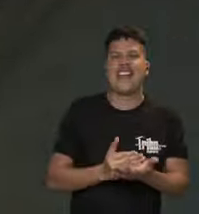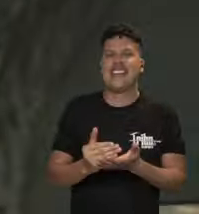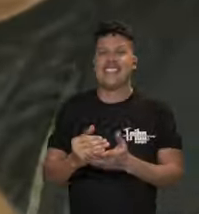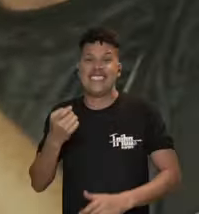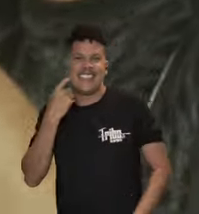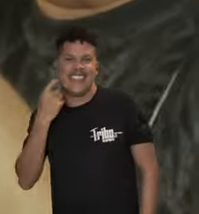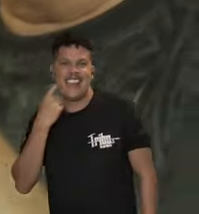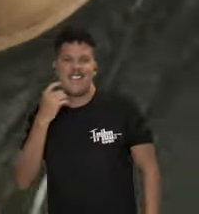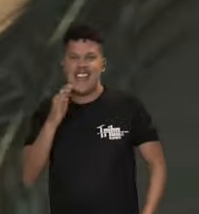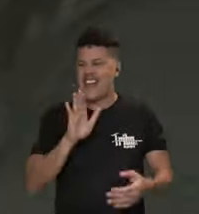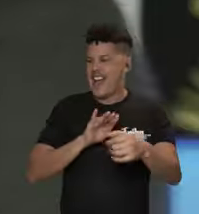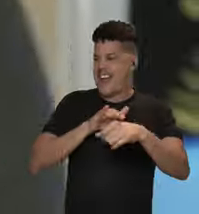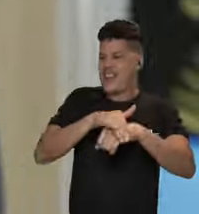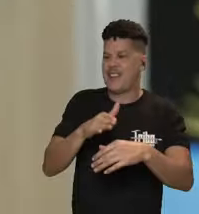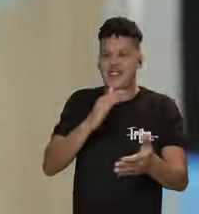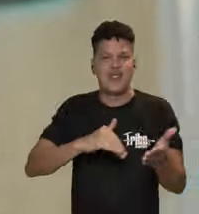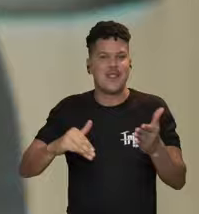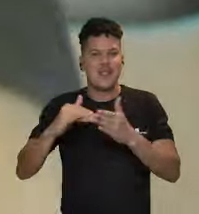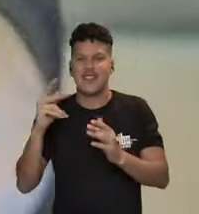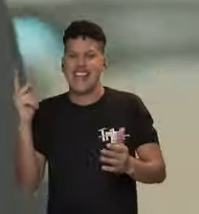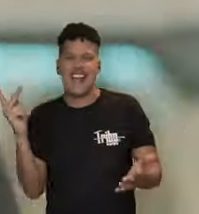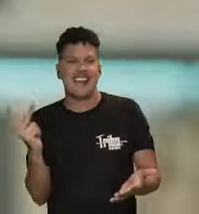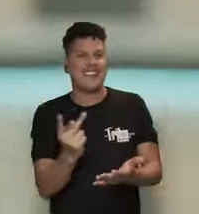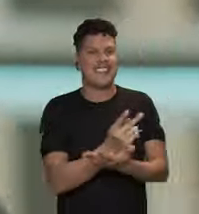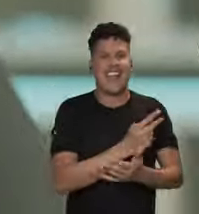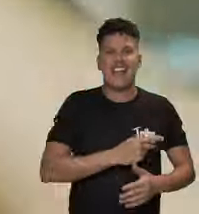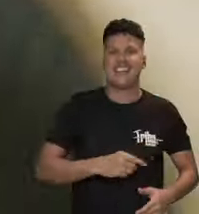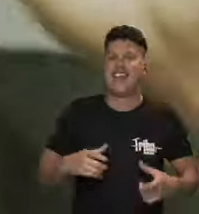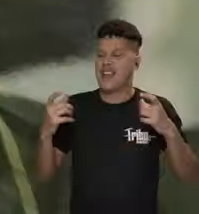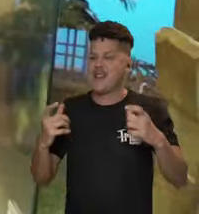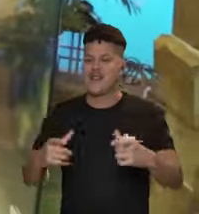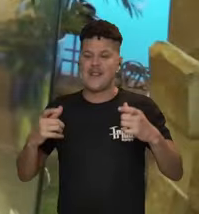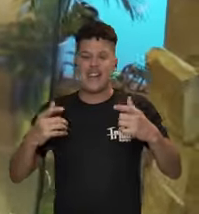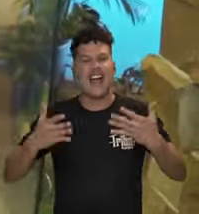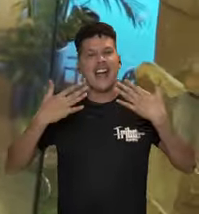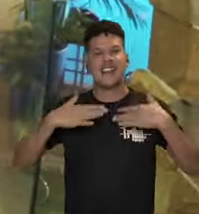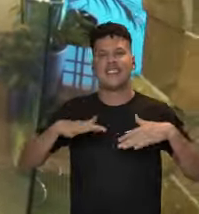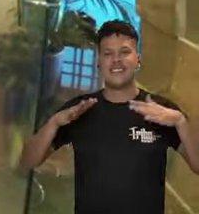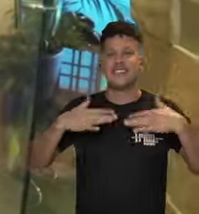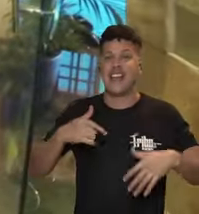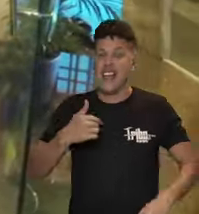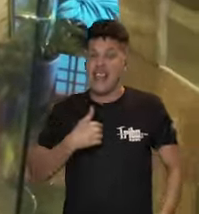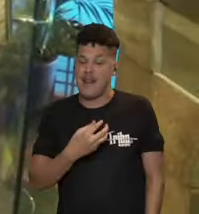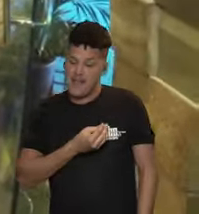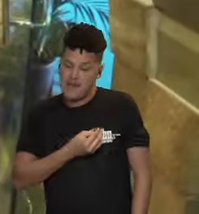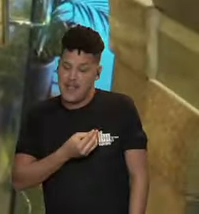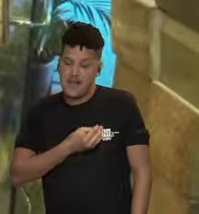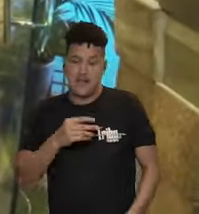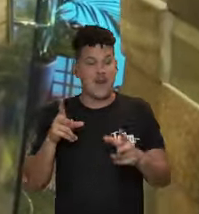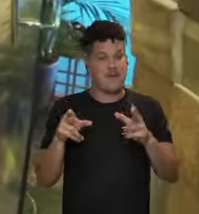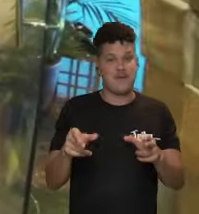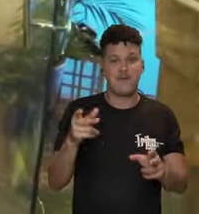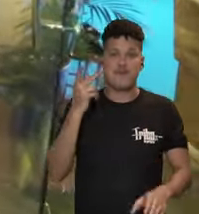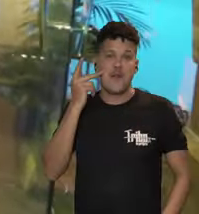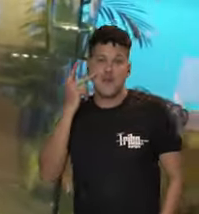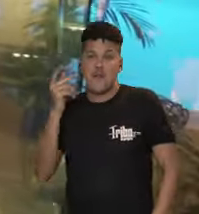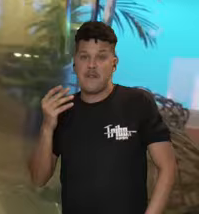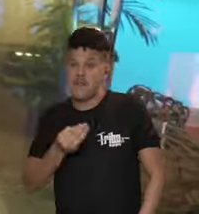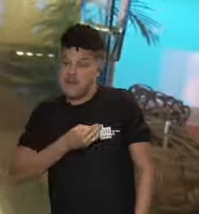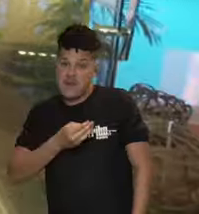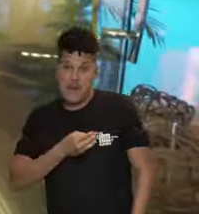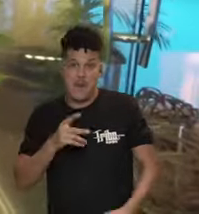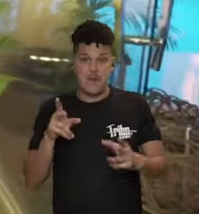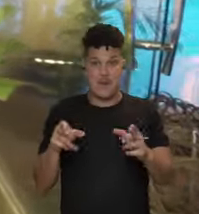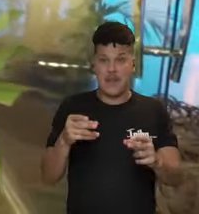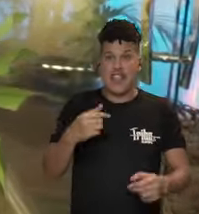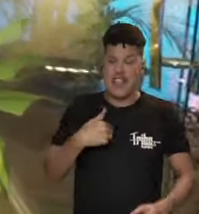tudo acontece, por enquanto o lugar pra relaxar prevalece. Porque eu vivo como... Vivo como eu